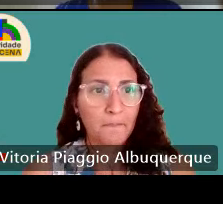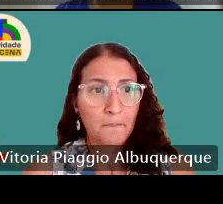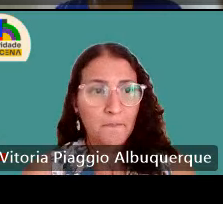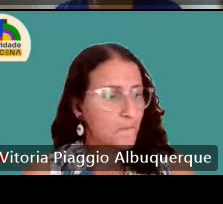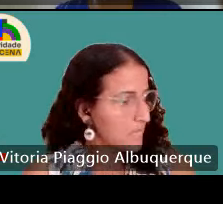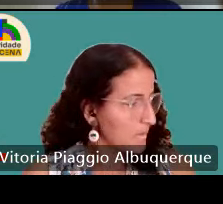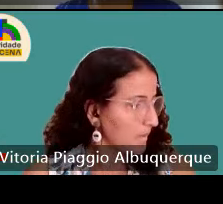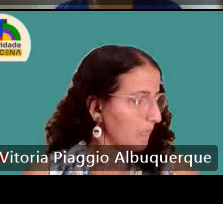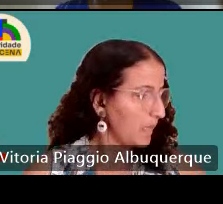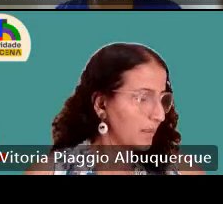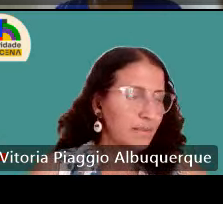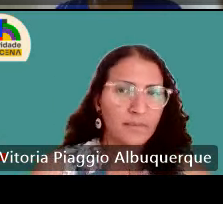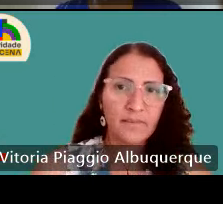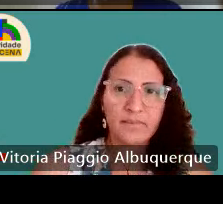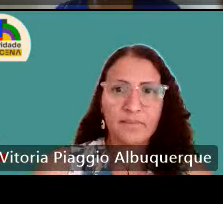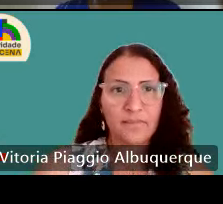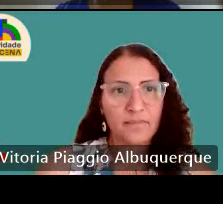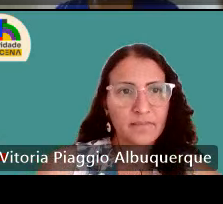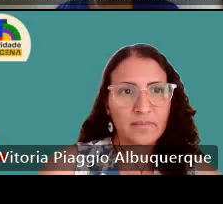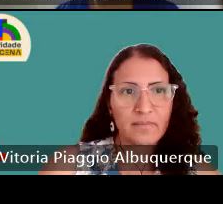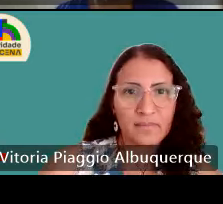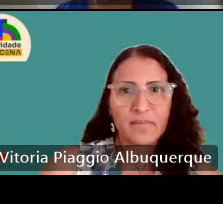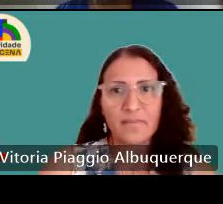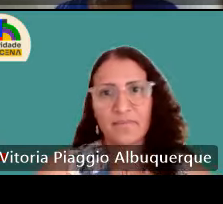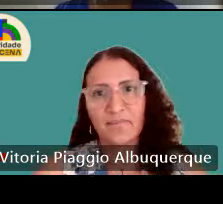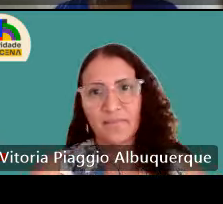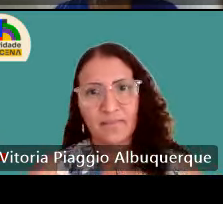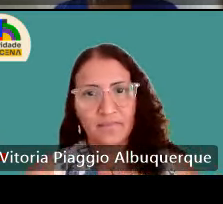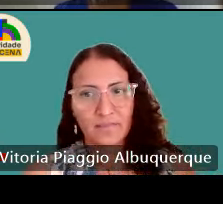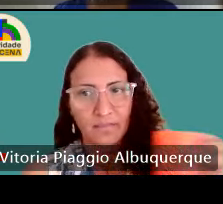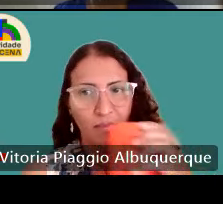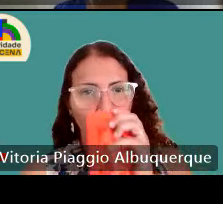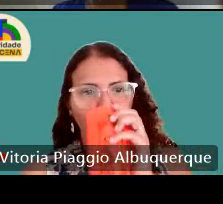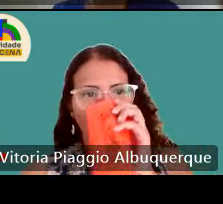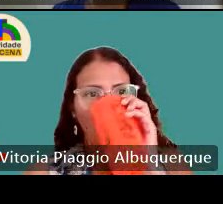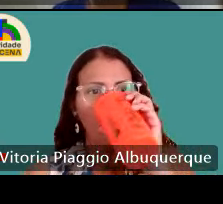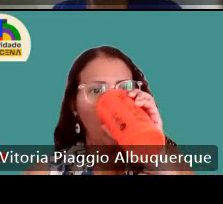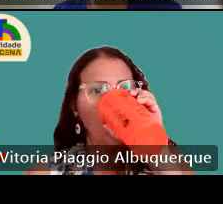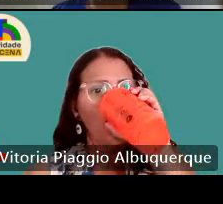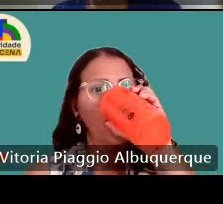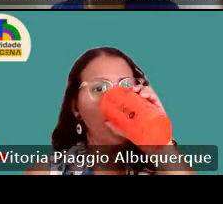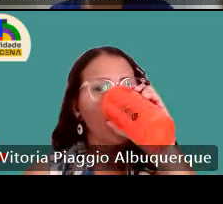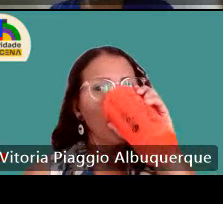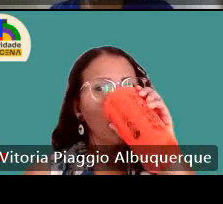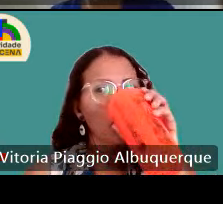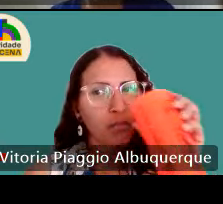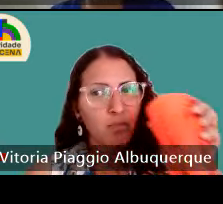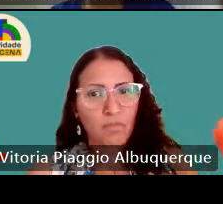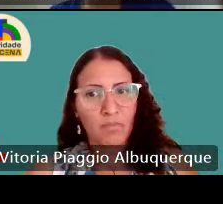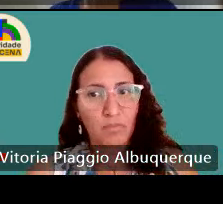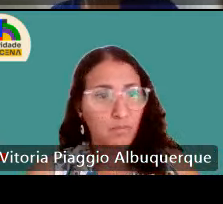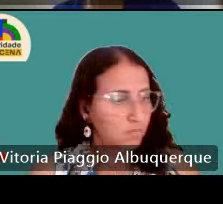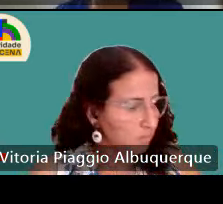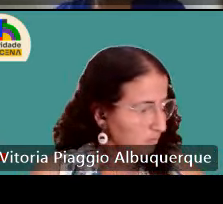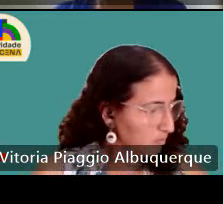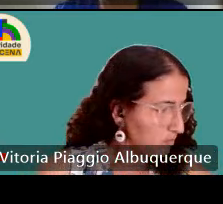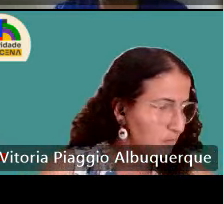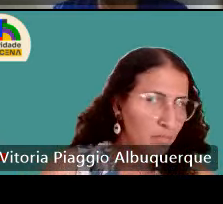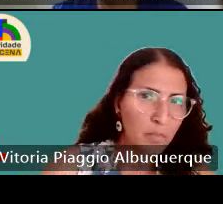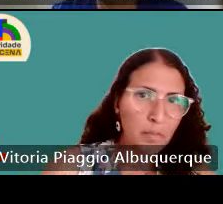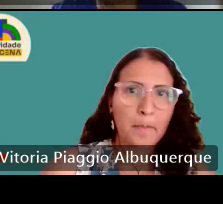quais dar respostas a gente precisa dar resultado transformar Isso é o que eu sempre falo assim a gente entrega transformação da realidade